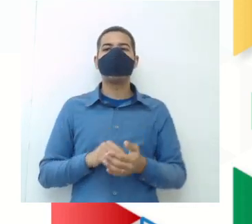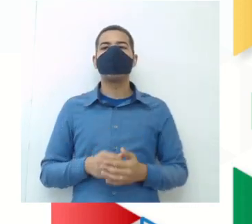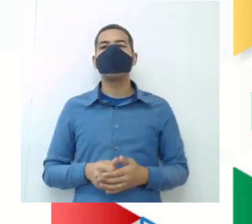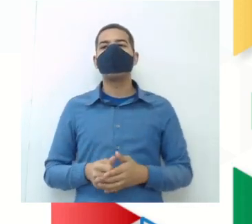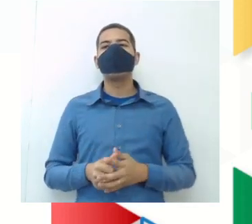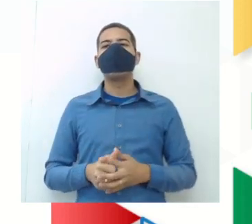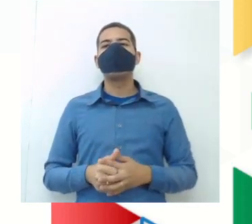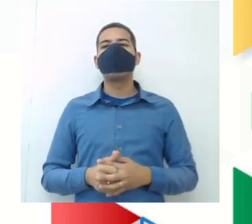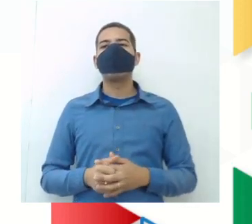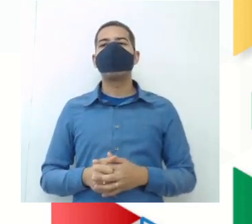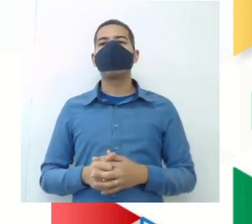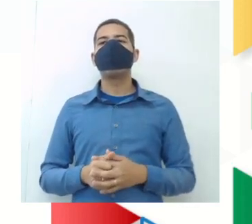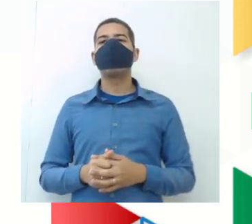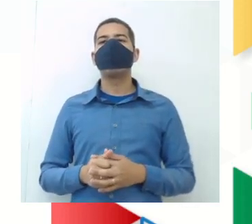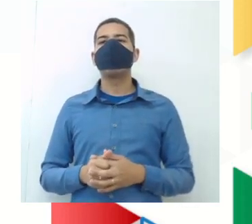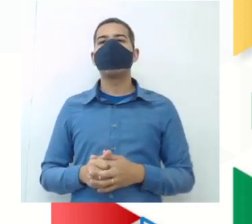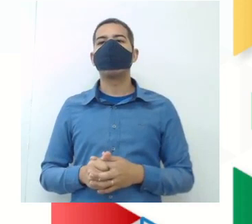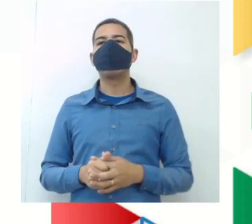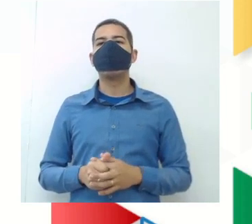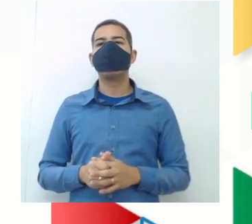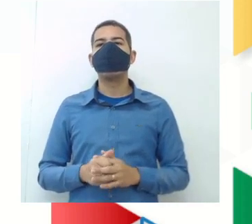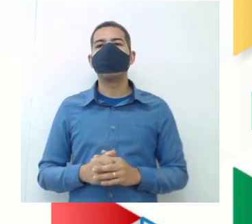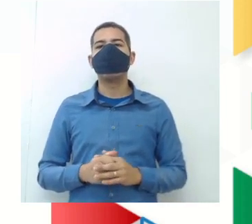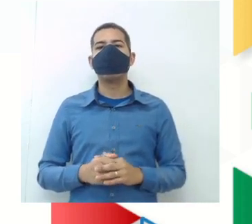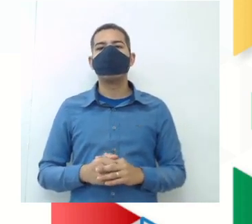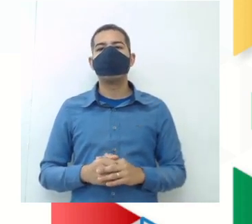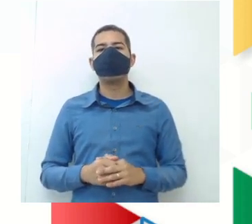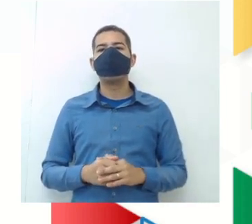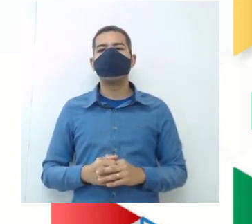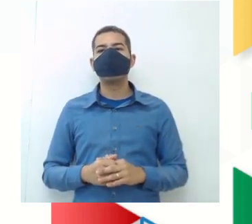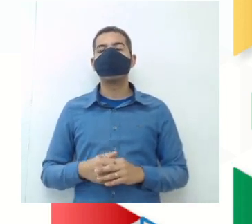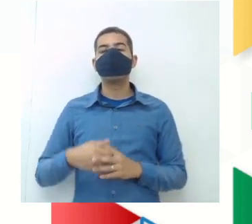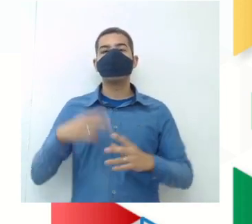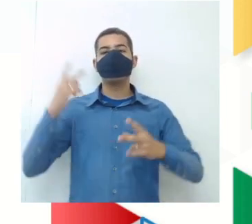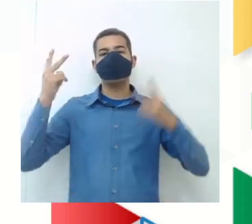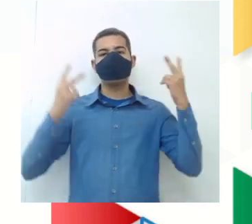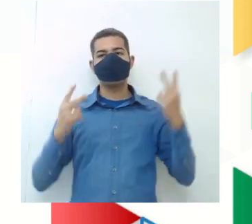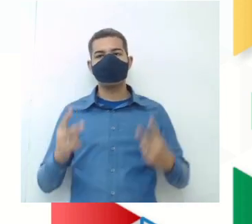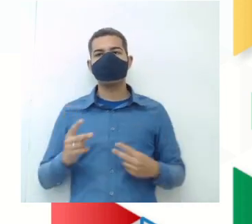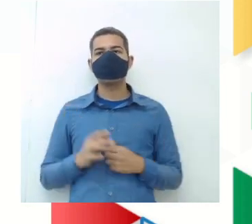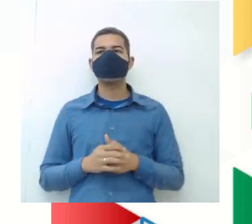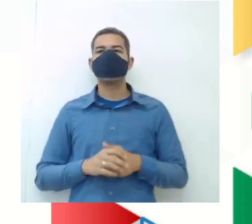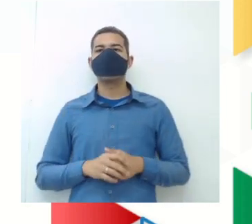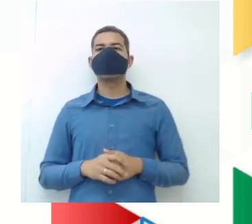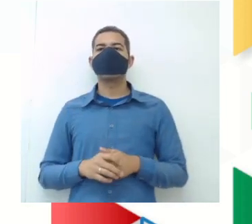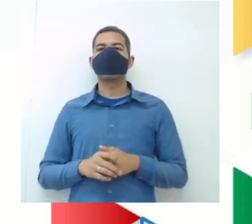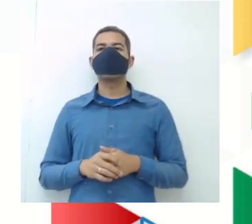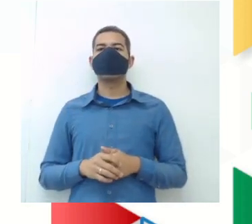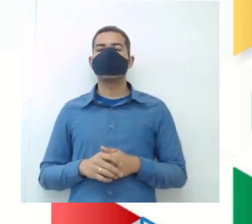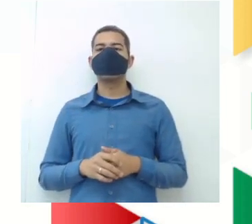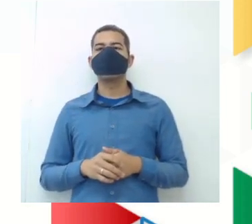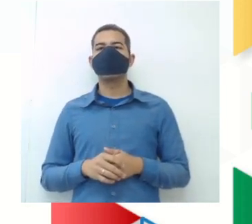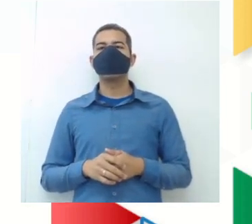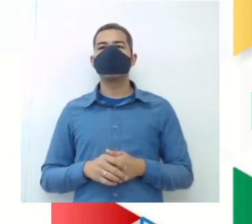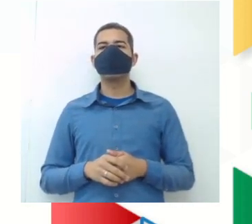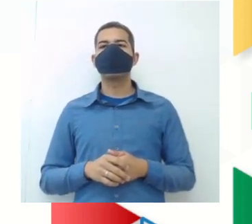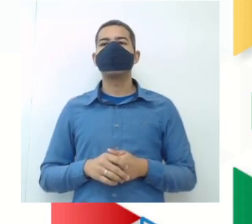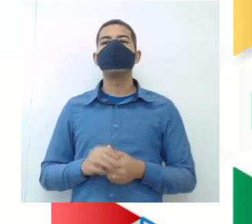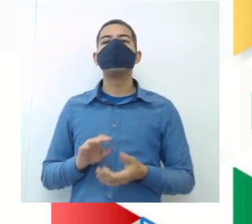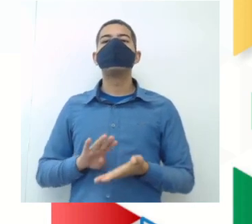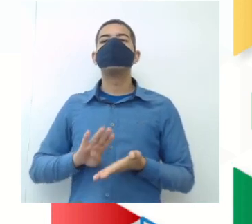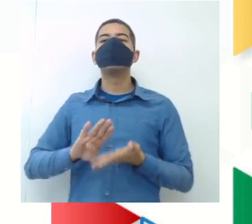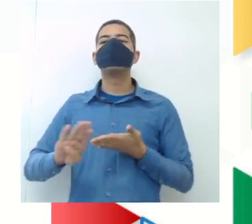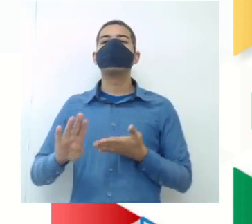Então, completa essas 4. Boto 2, 2 e 2. Completei as 4 aí. 4 pizzas completas. E